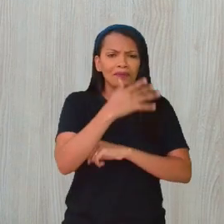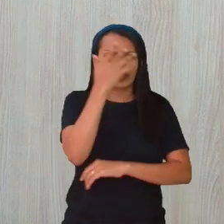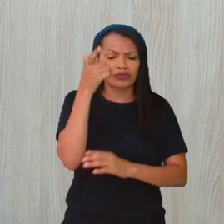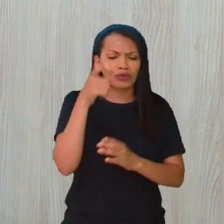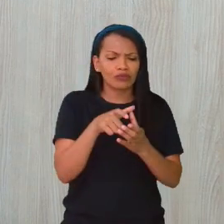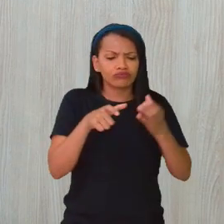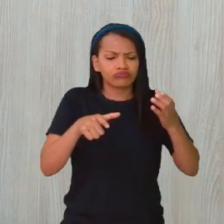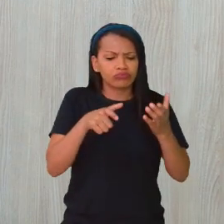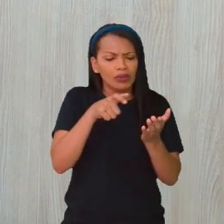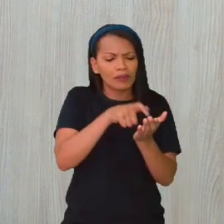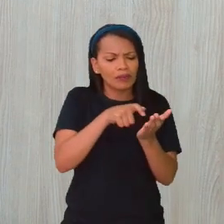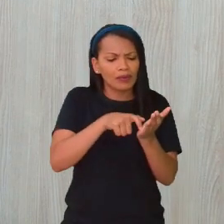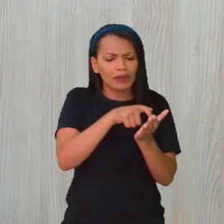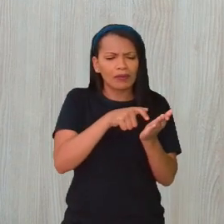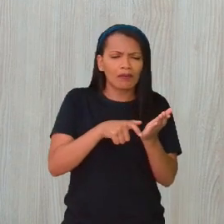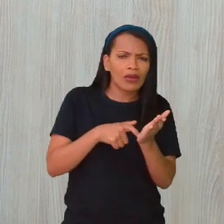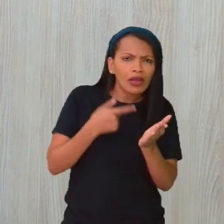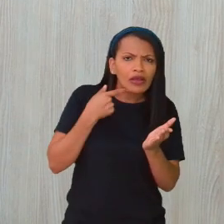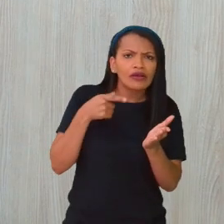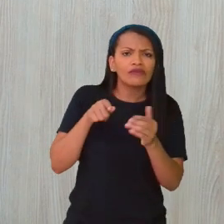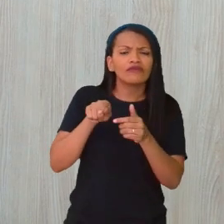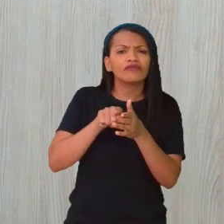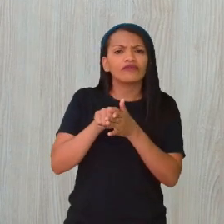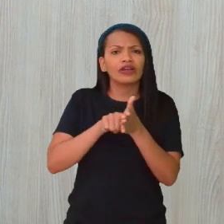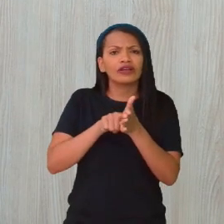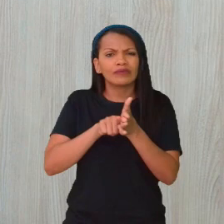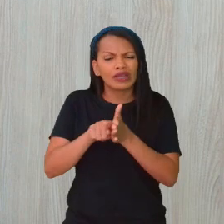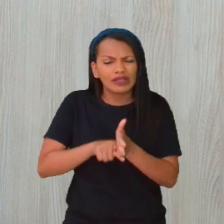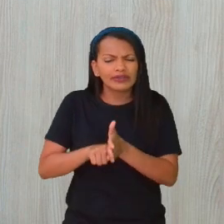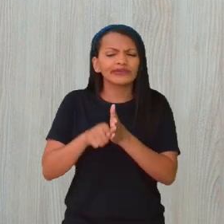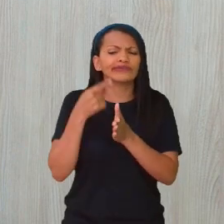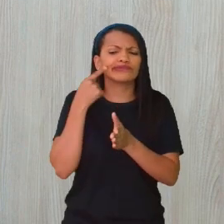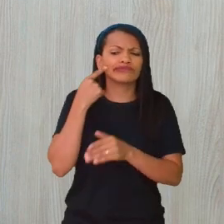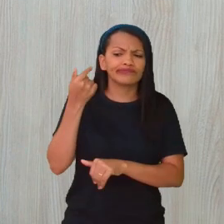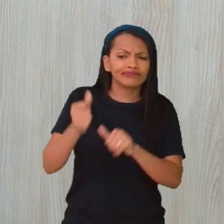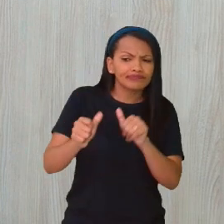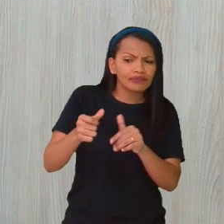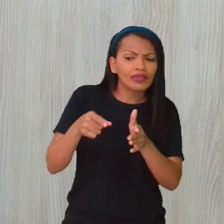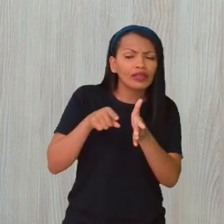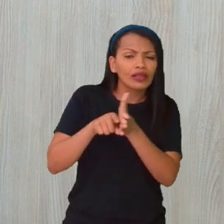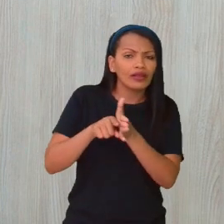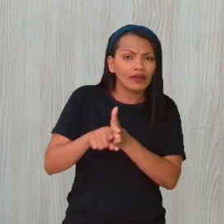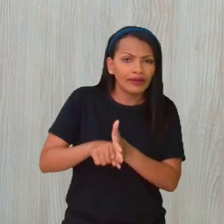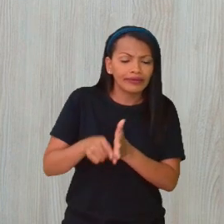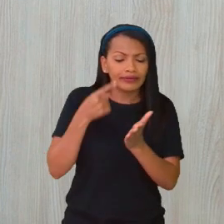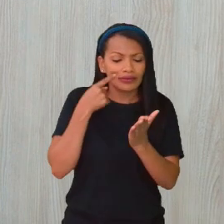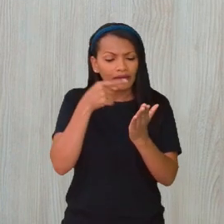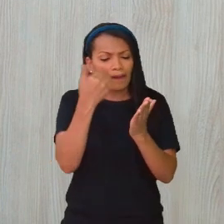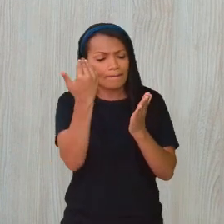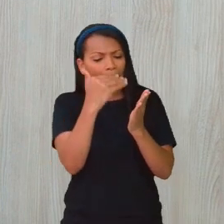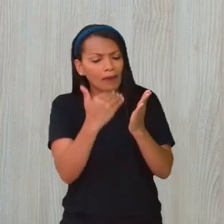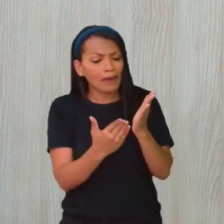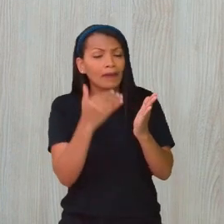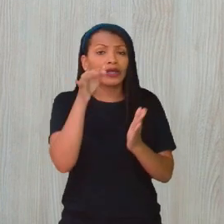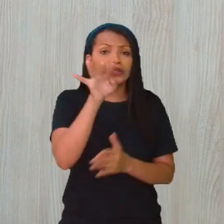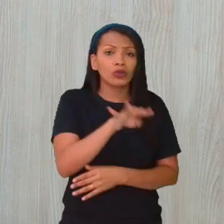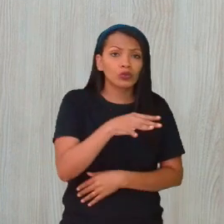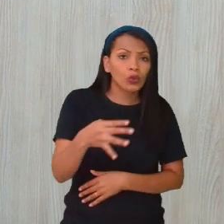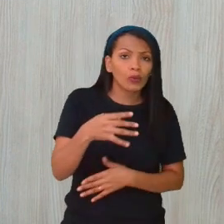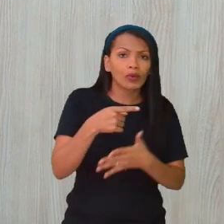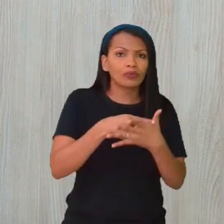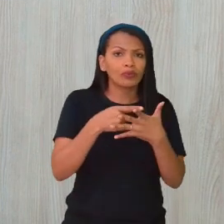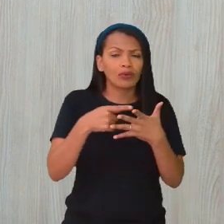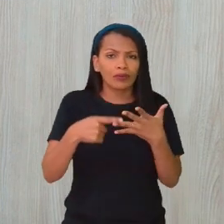equipamentos, levantando esses dados estatísticos, para que através das tabelas, dos números levantados, a